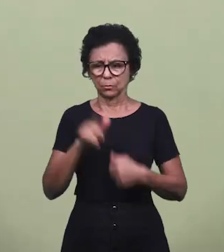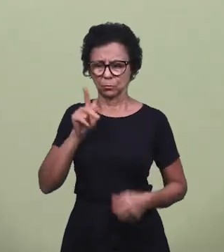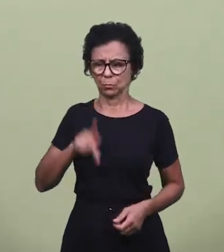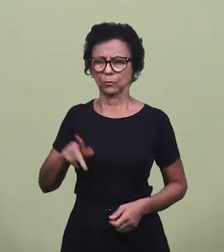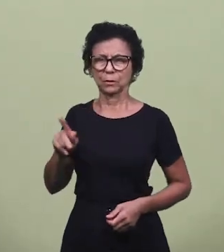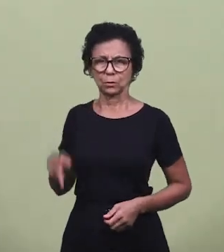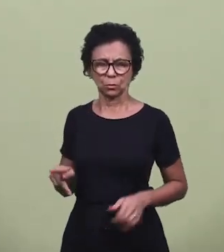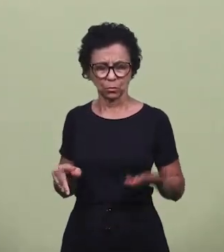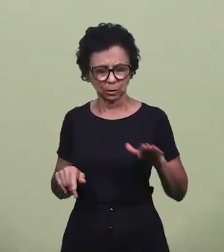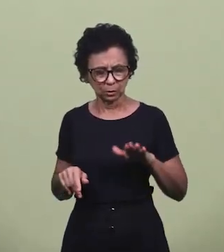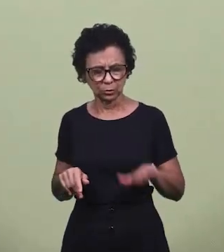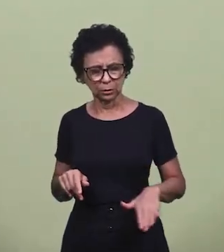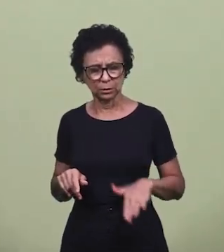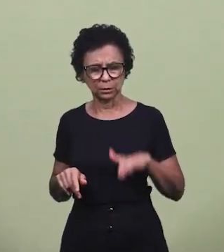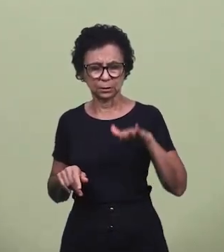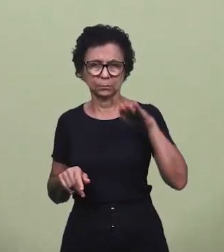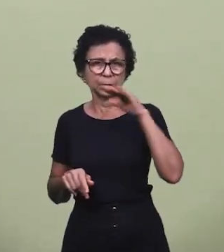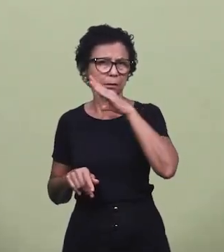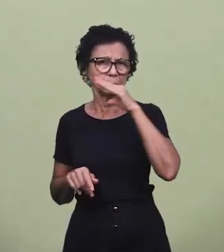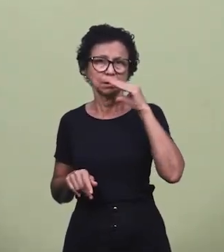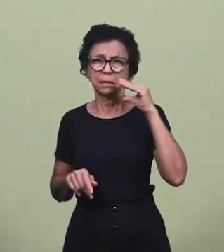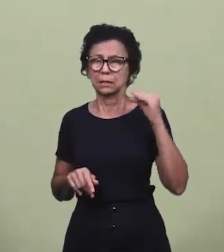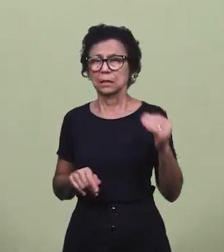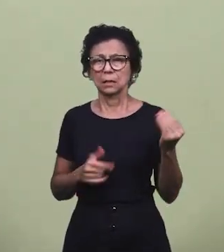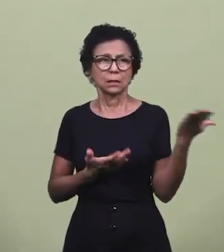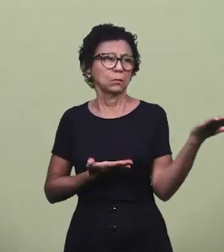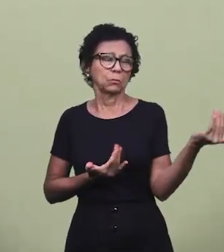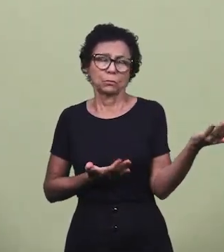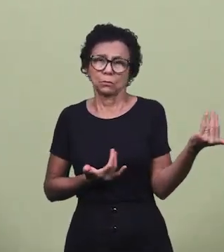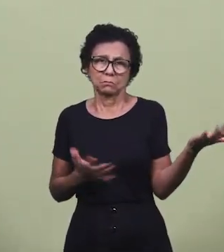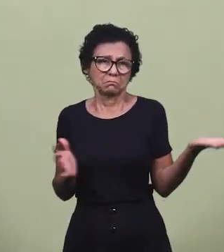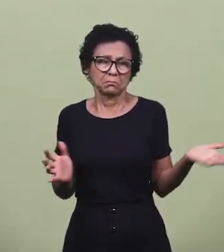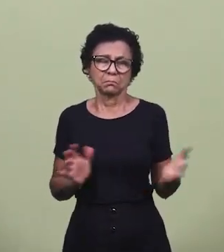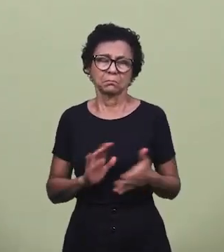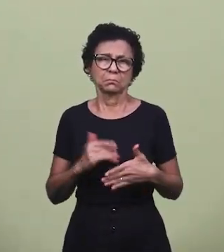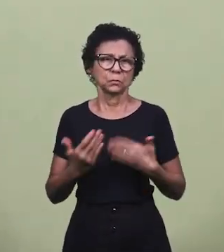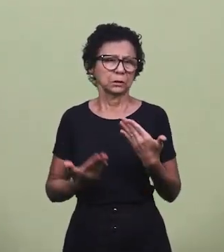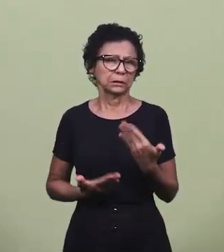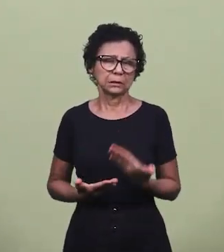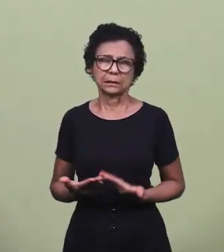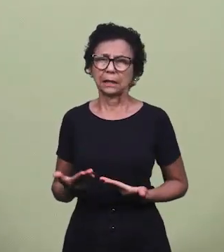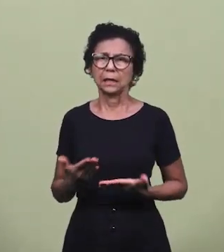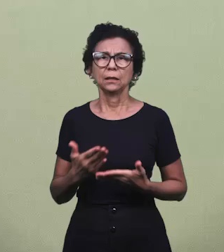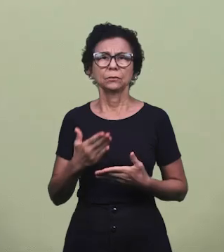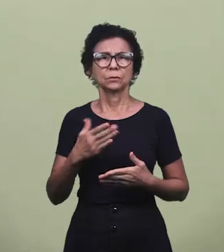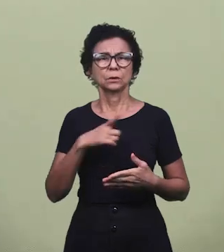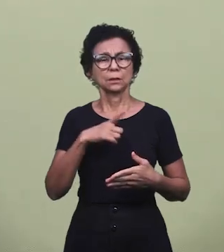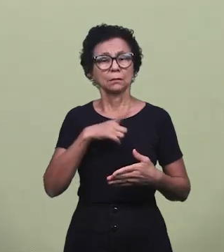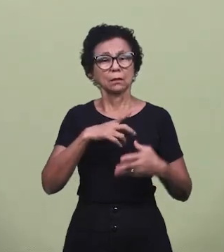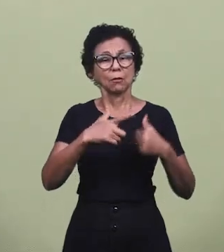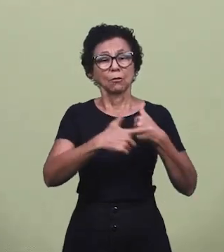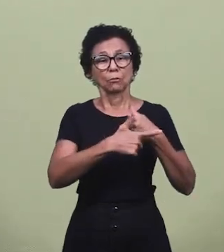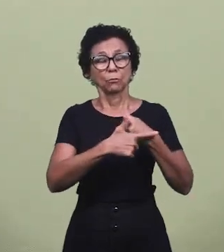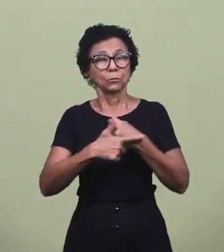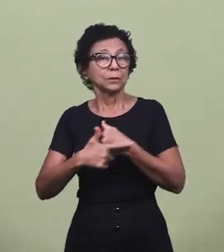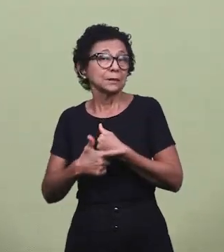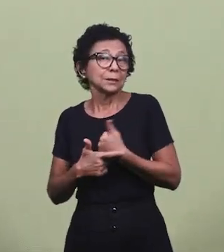de criança, intermediária, adolescente, de jovem, seja um servo também nessas funções, quando nós temos